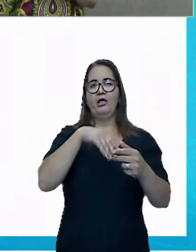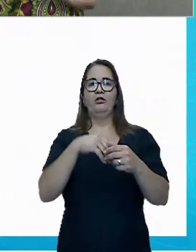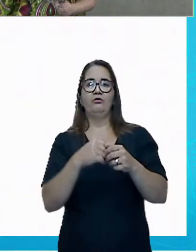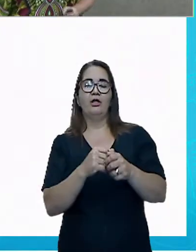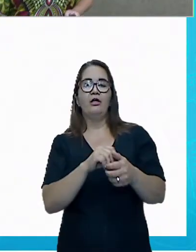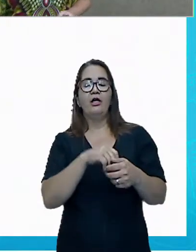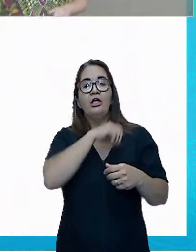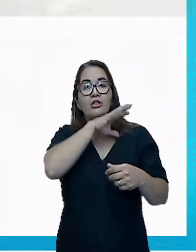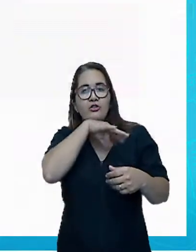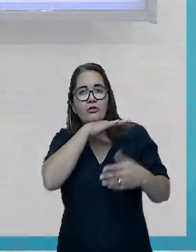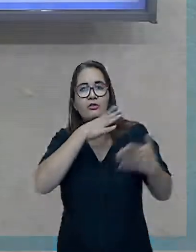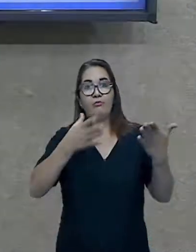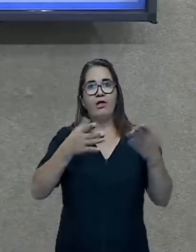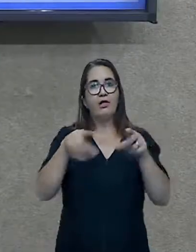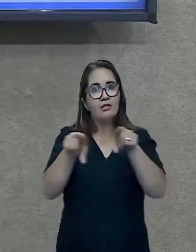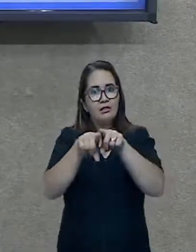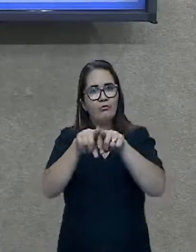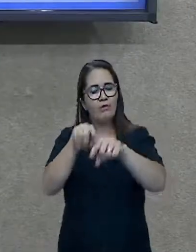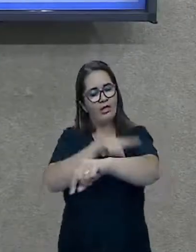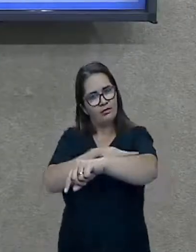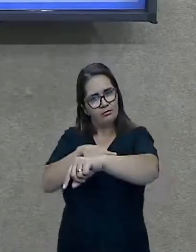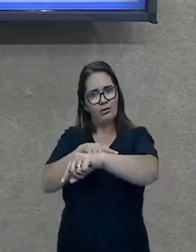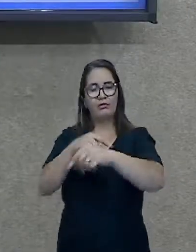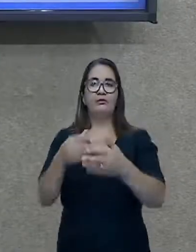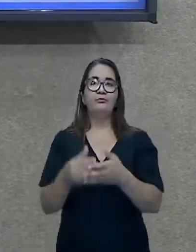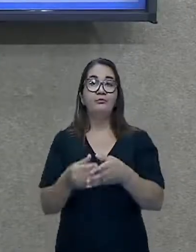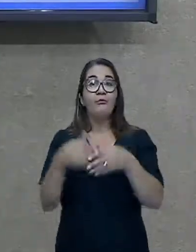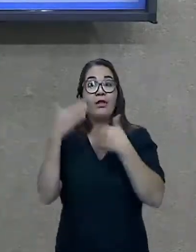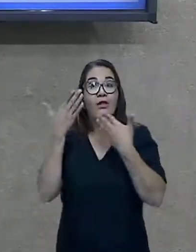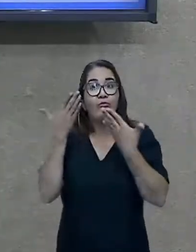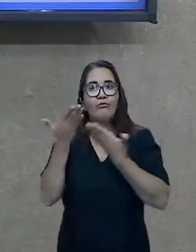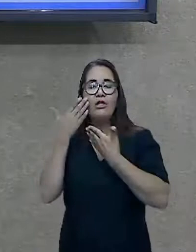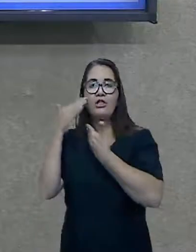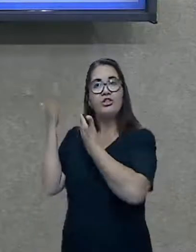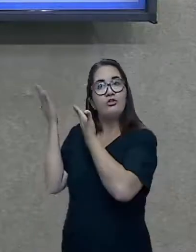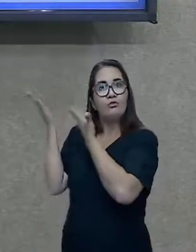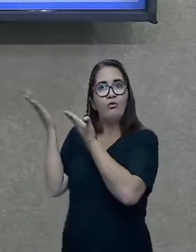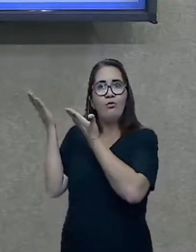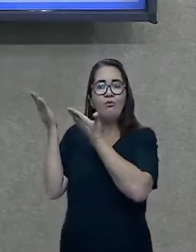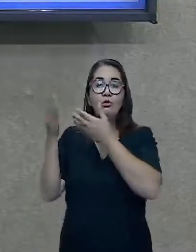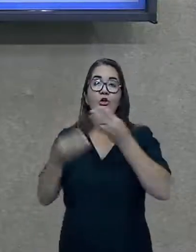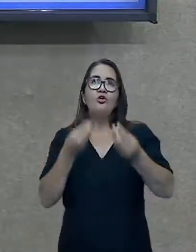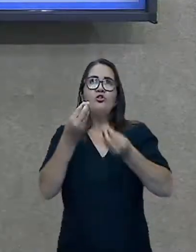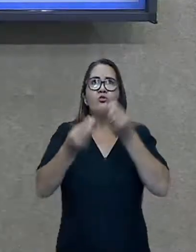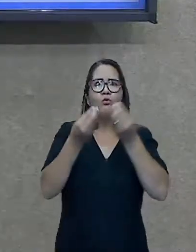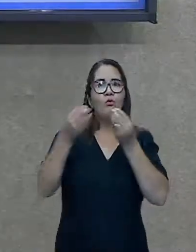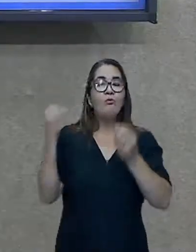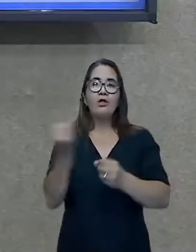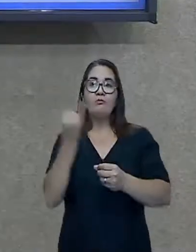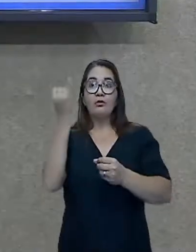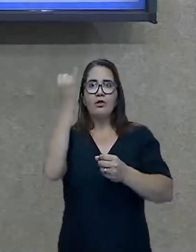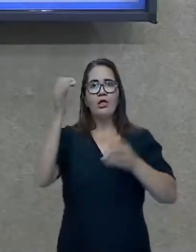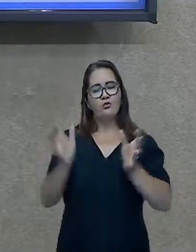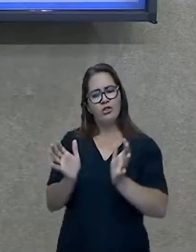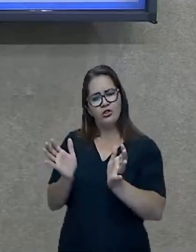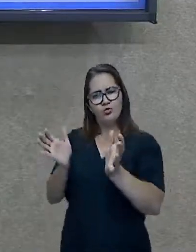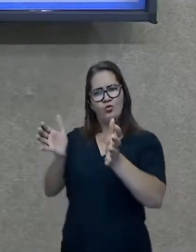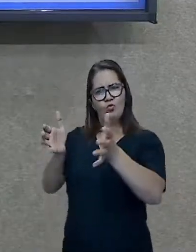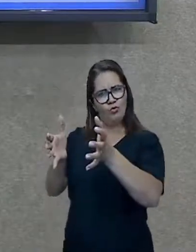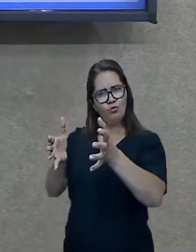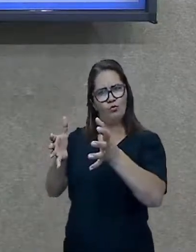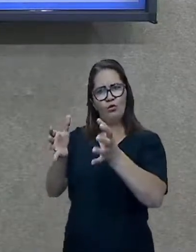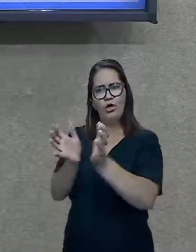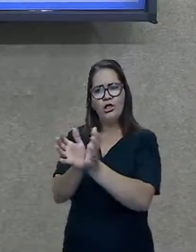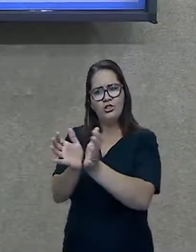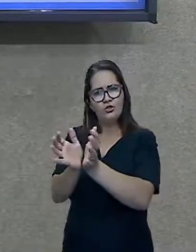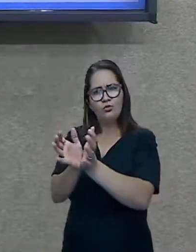E com isso, de uma forma geral, esse núcleo urbano se organizava